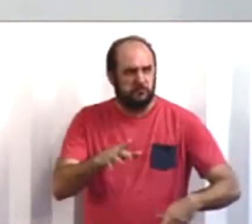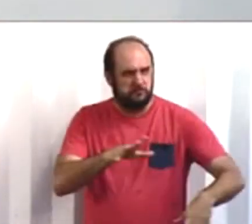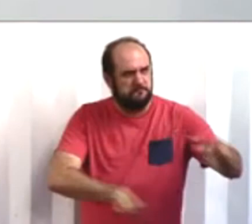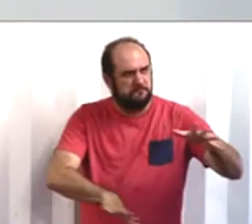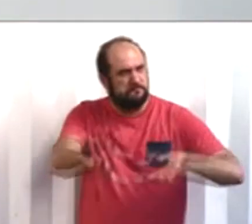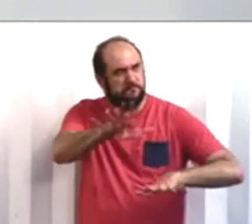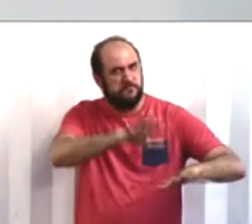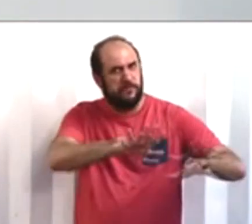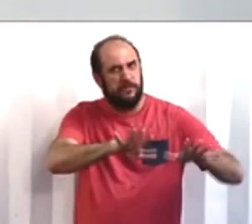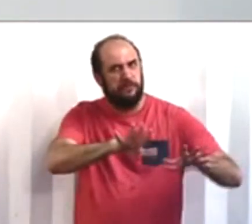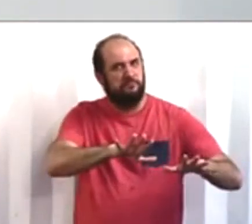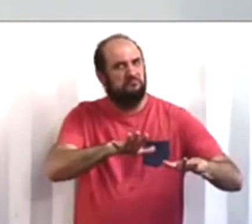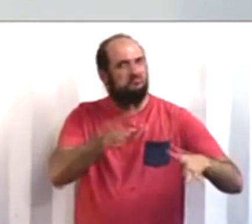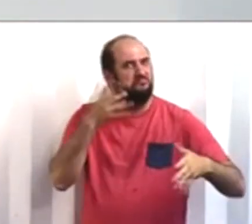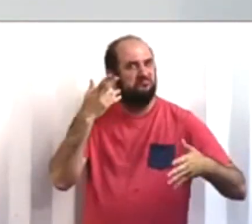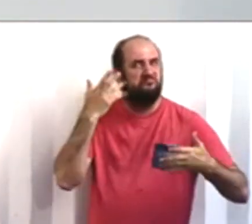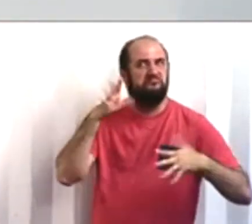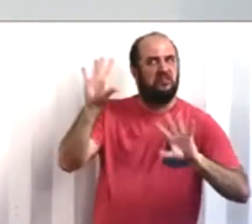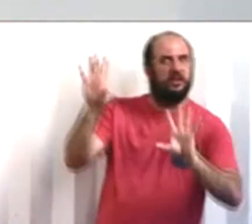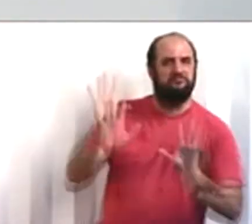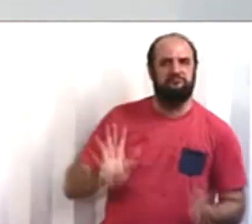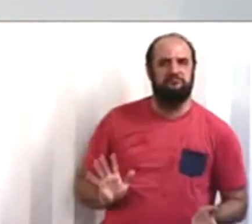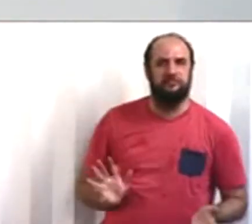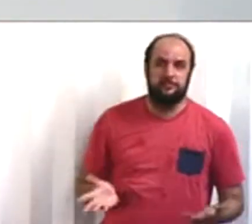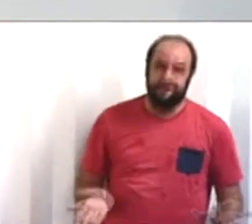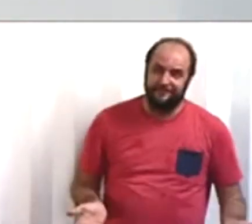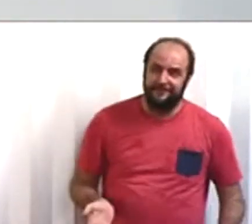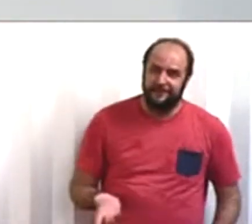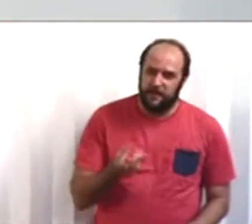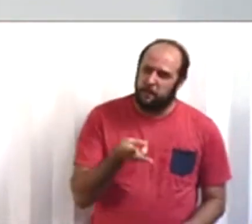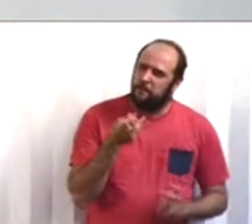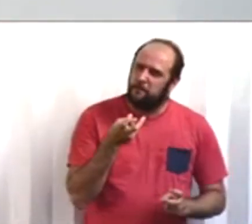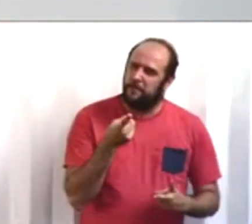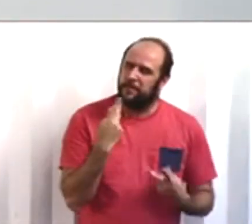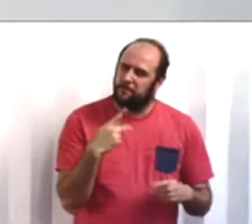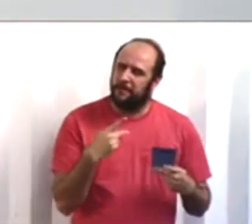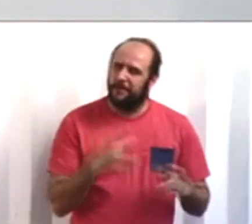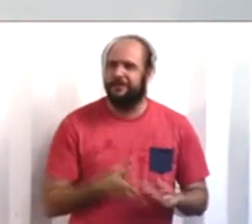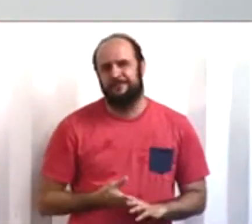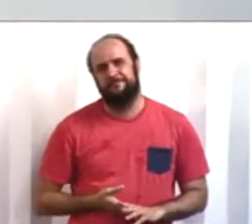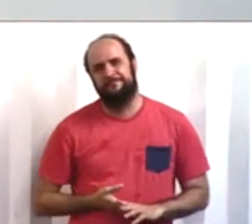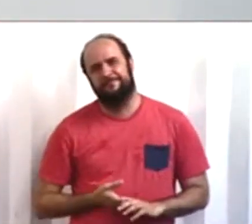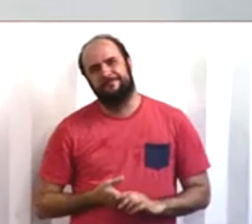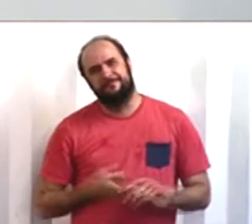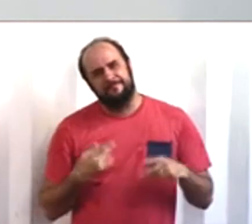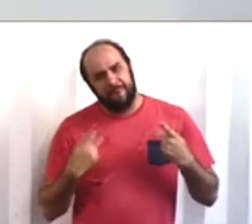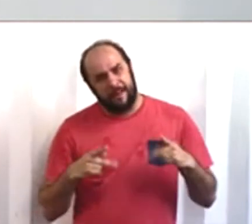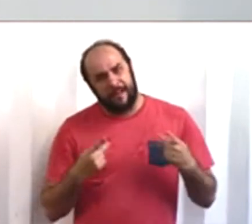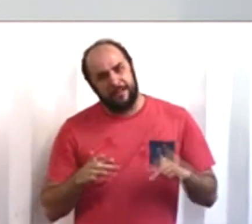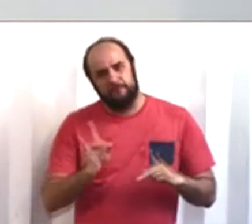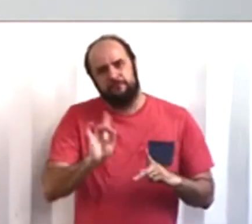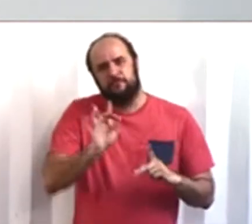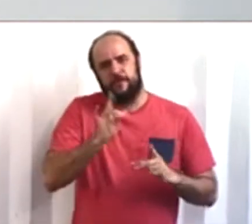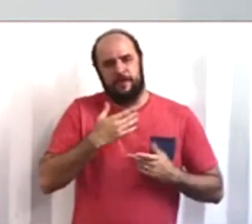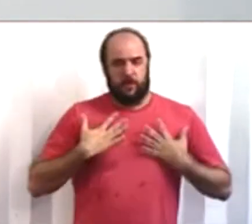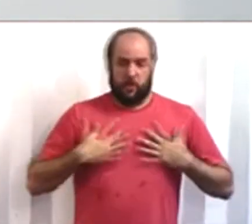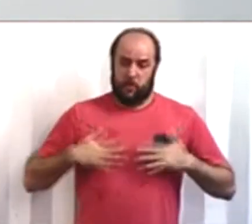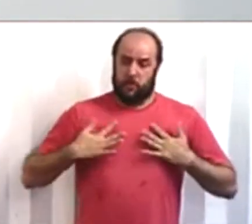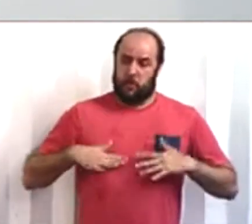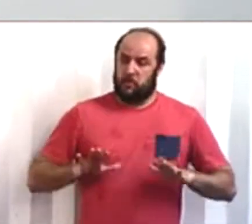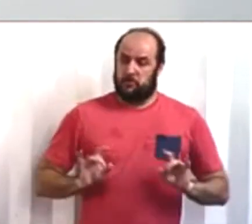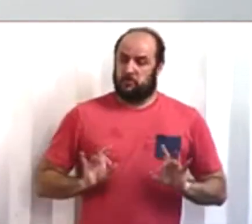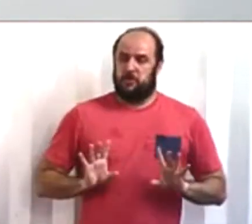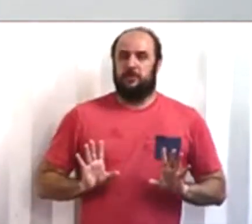volta, não retornam. Percebe como é a pregação? Percebe como a pregação não é um bálsamo ao coração?